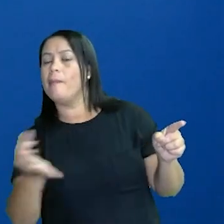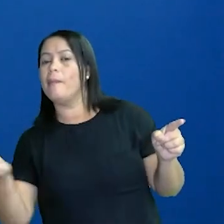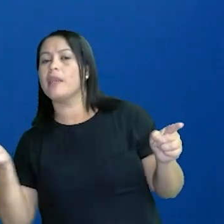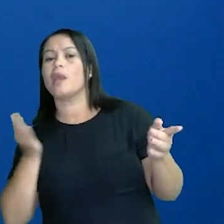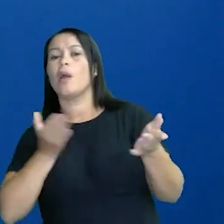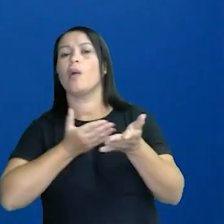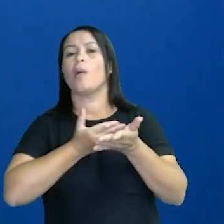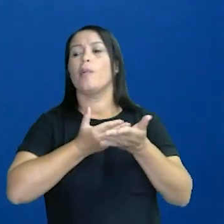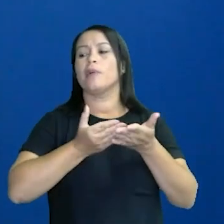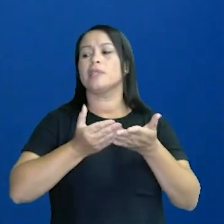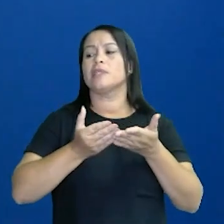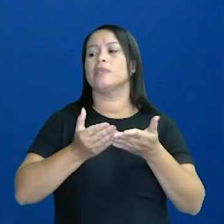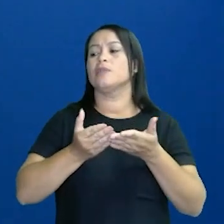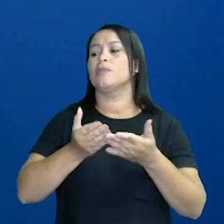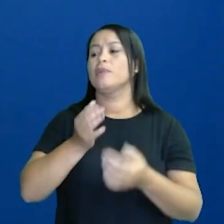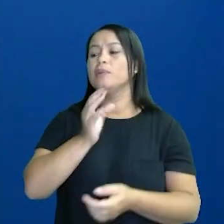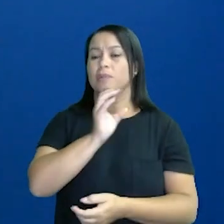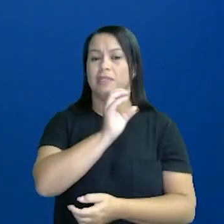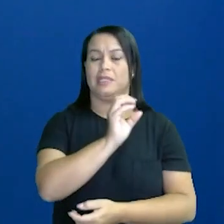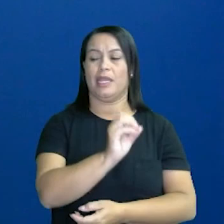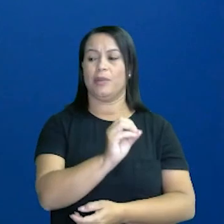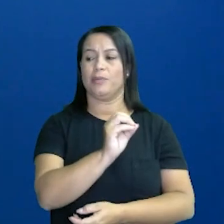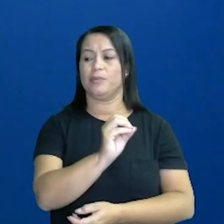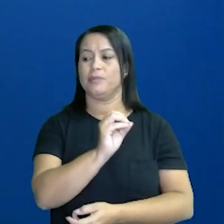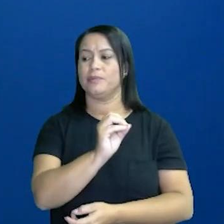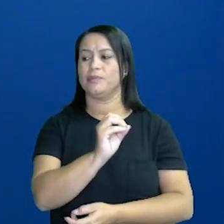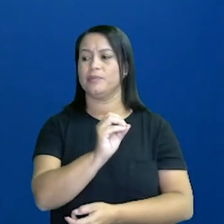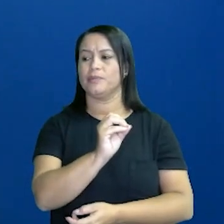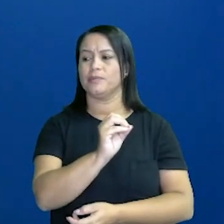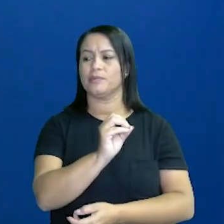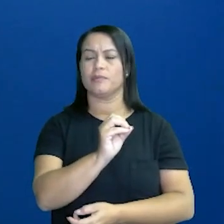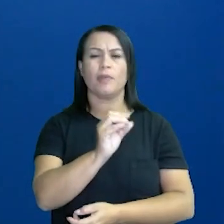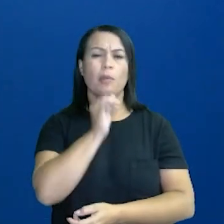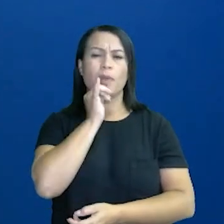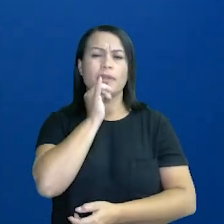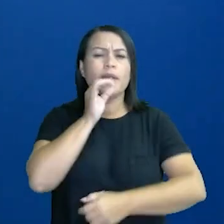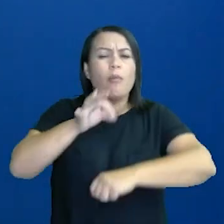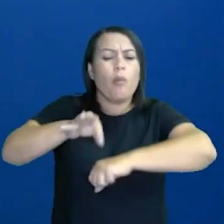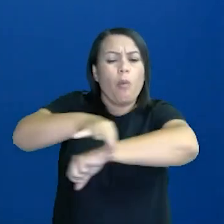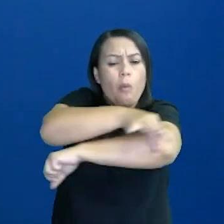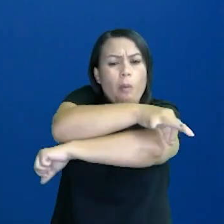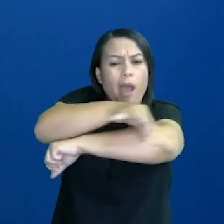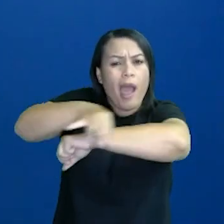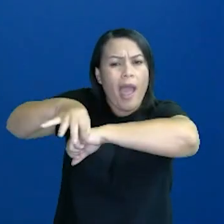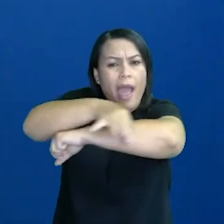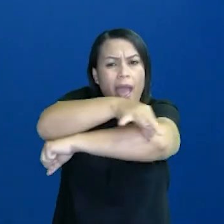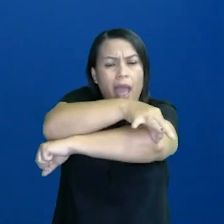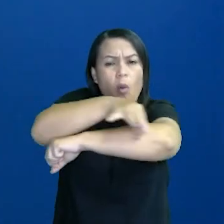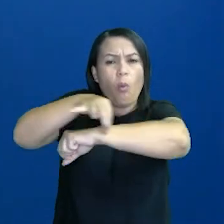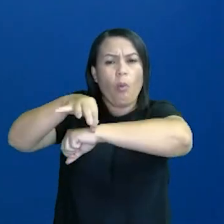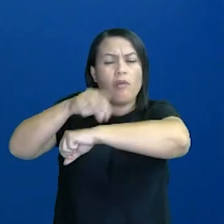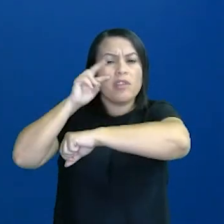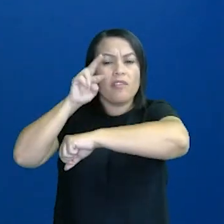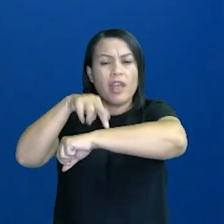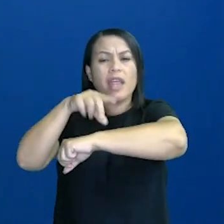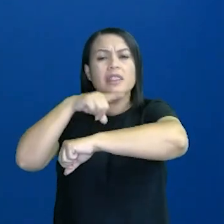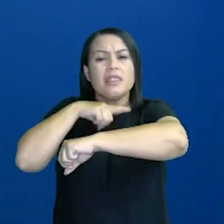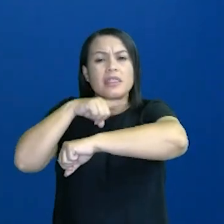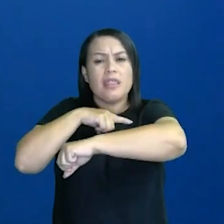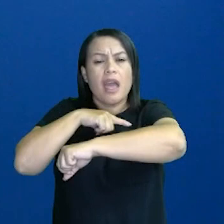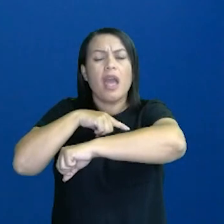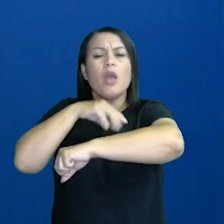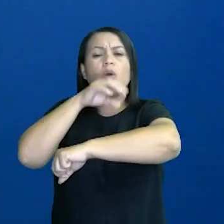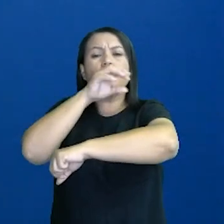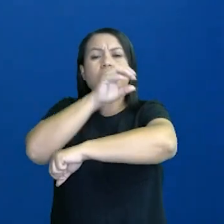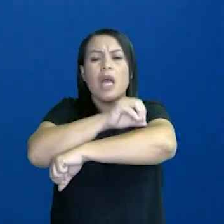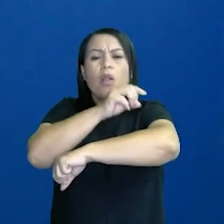número 0, tá ok? Como se fosse uma régua. Você tem uma régua normal. E nessa sua régua, você tem o 0,